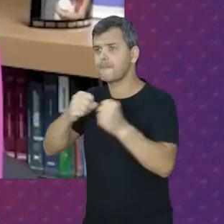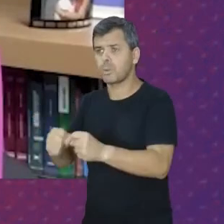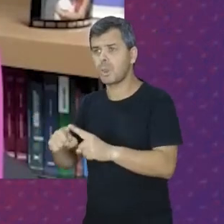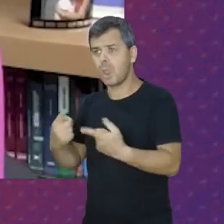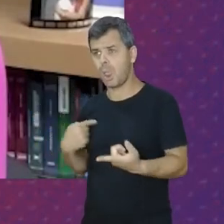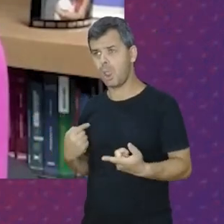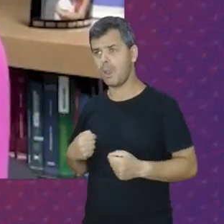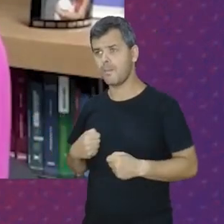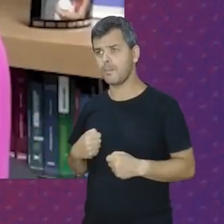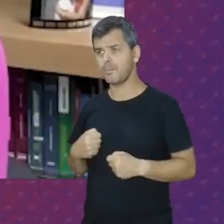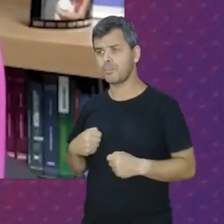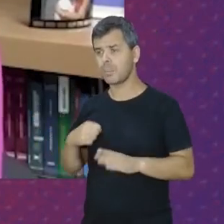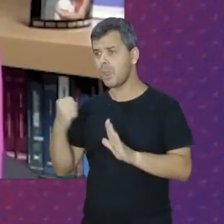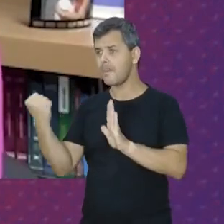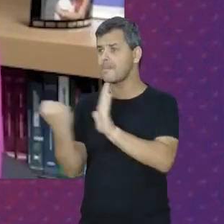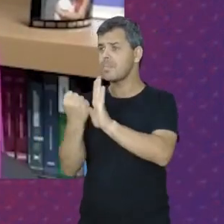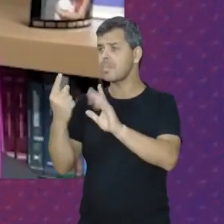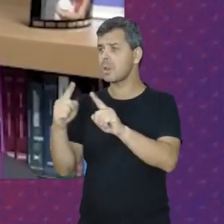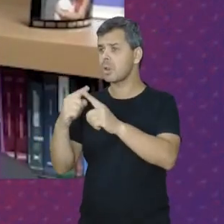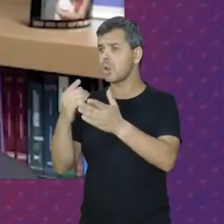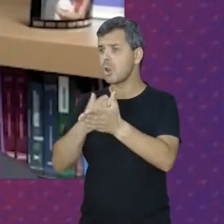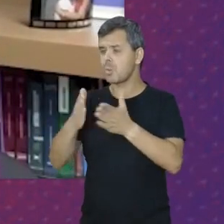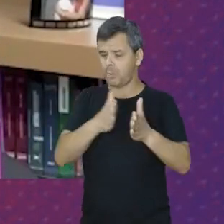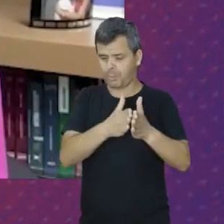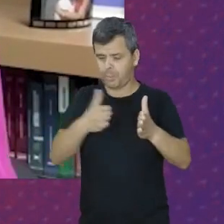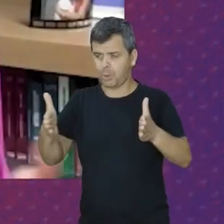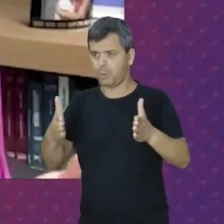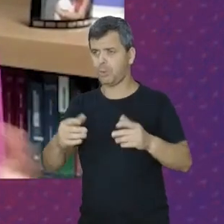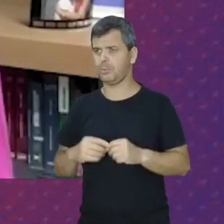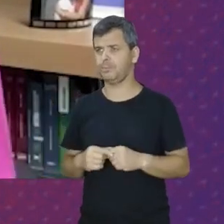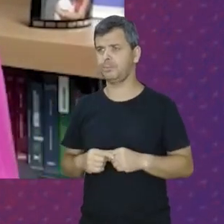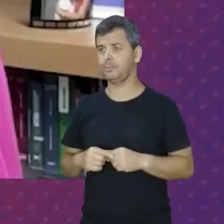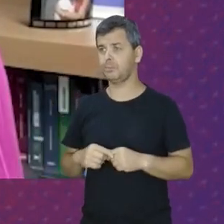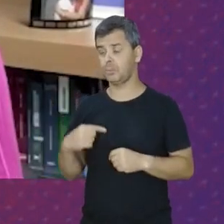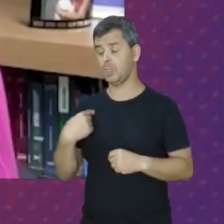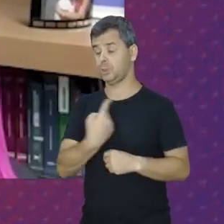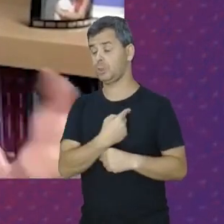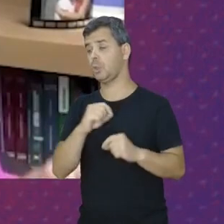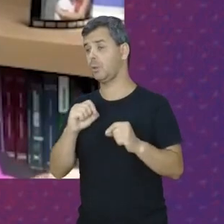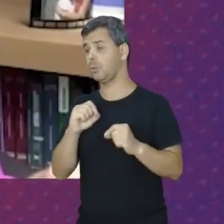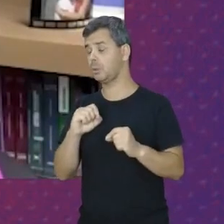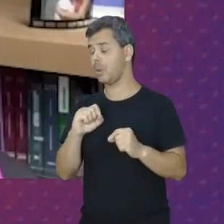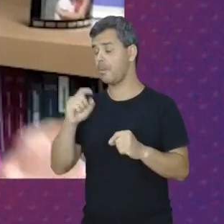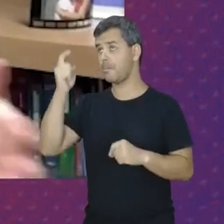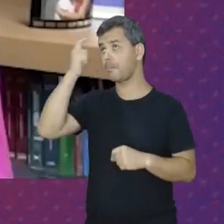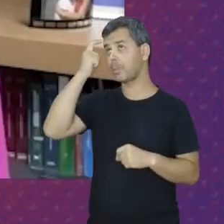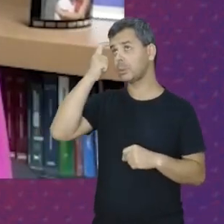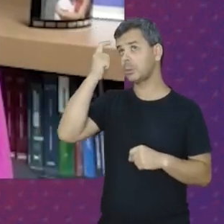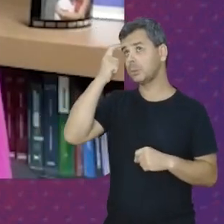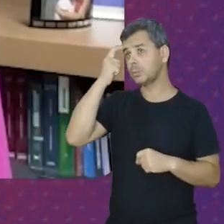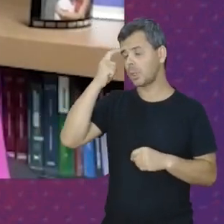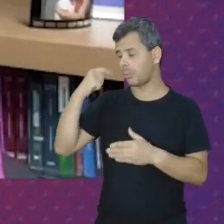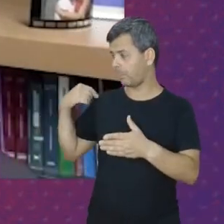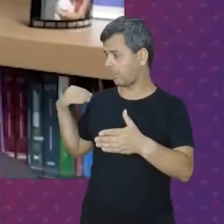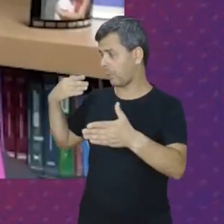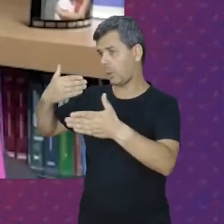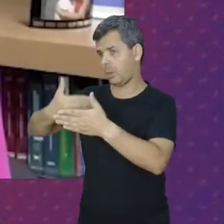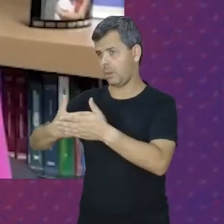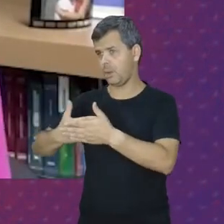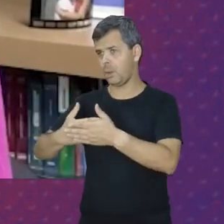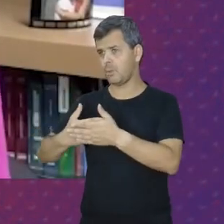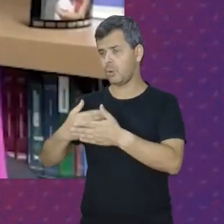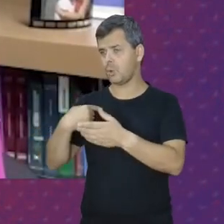é demarcada por um longo período histórico. Ora, se nós levarmos em conta o tempo que